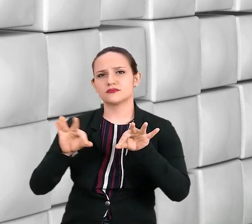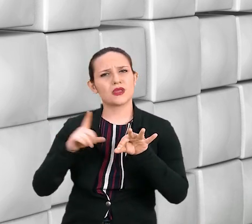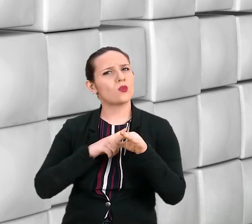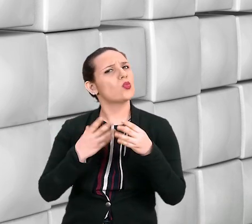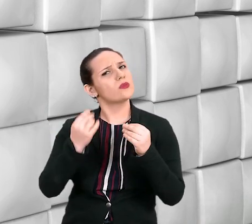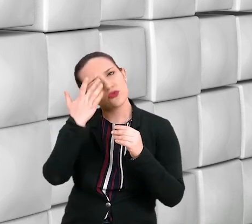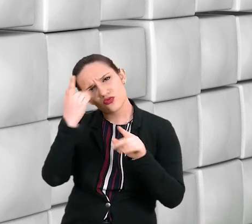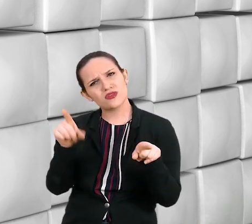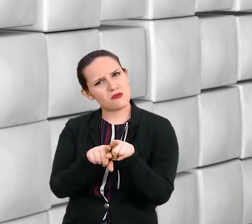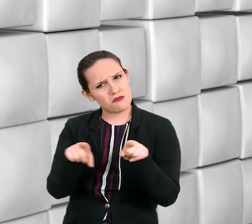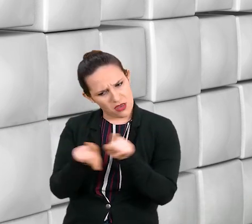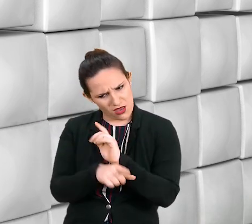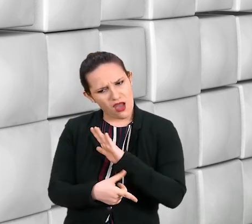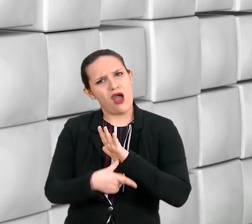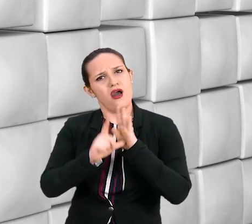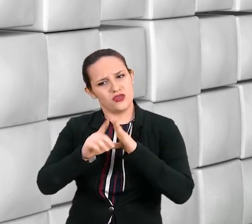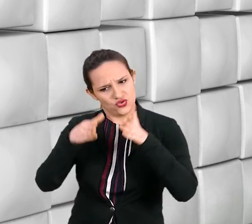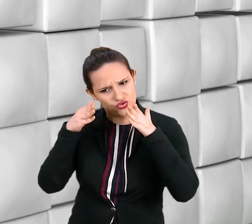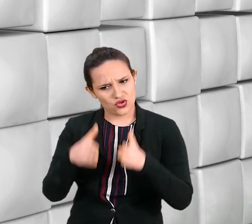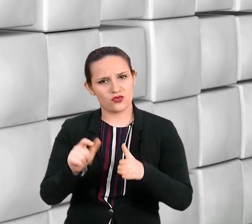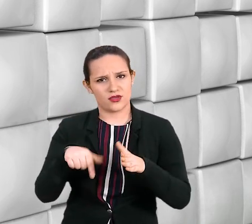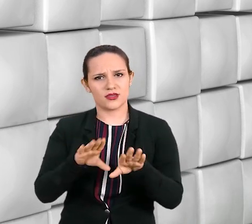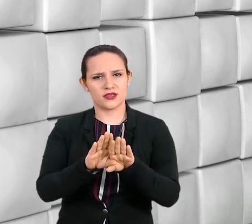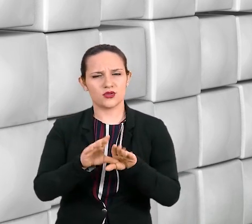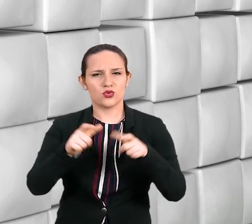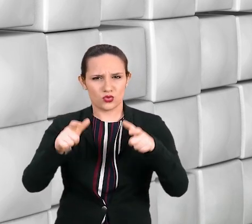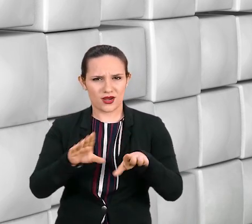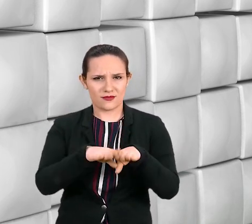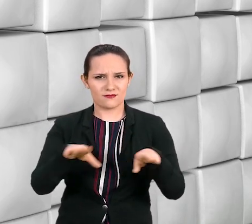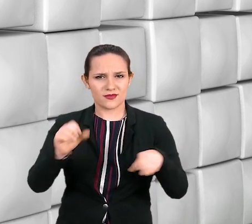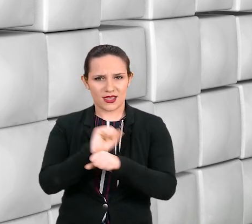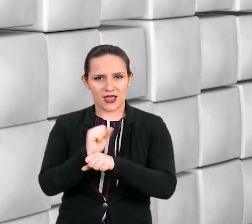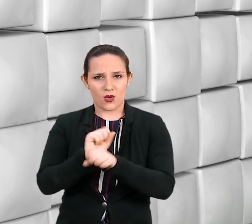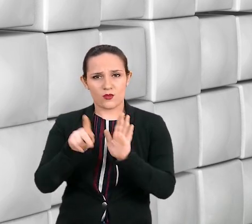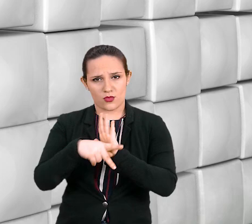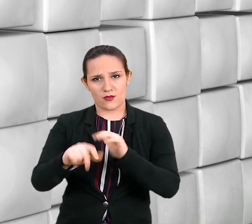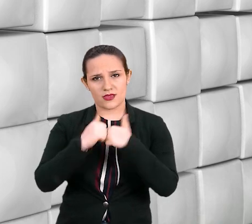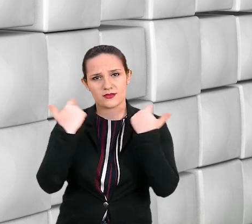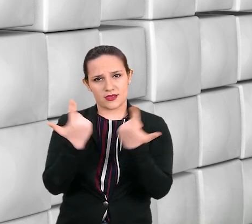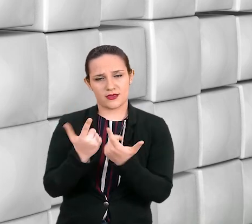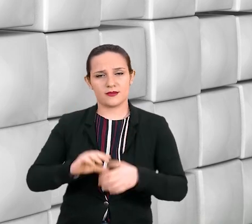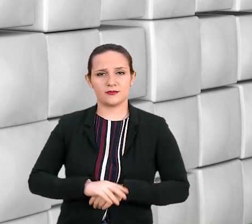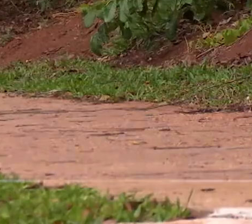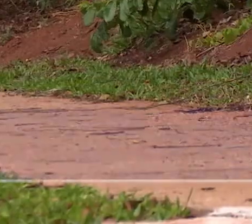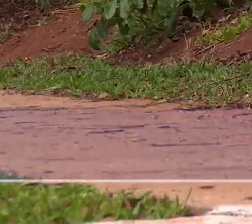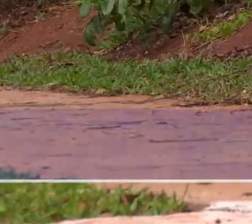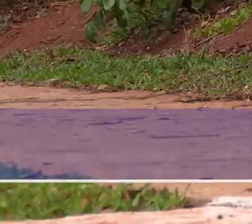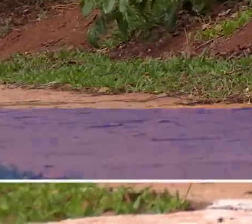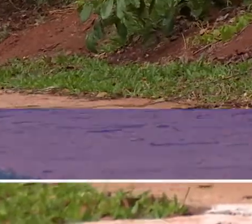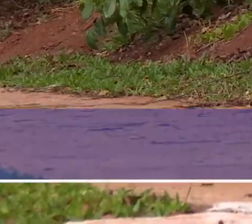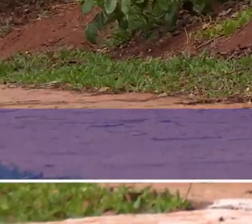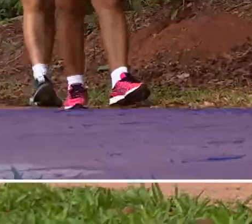pronta. Afinal, vários competidores chegaram cedo ao estacionamento da Assembleia.